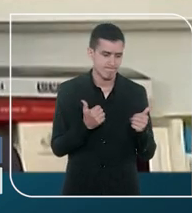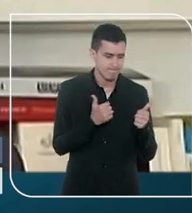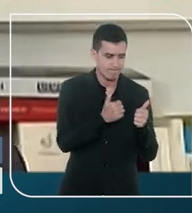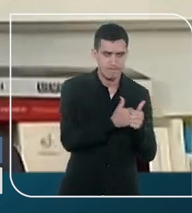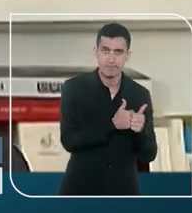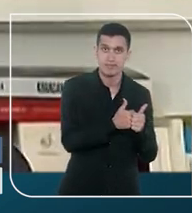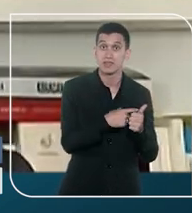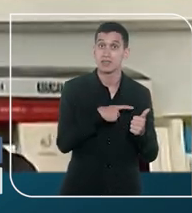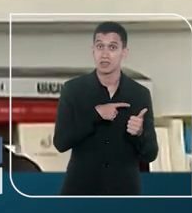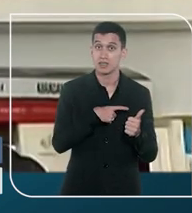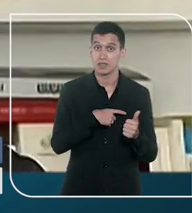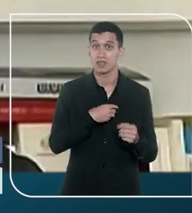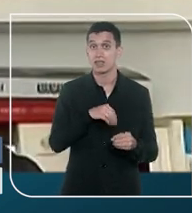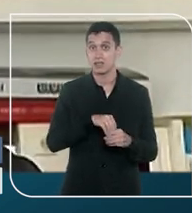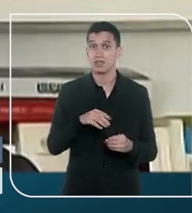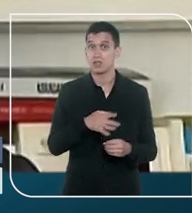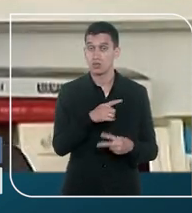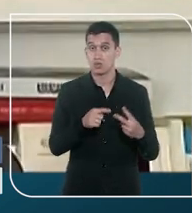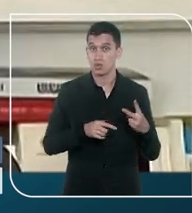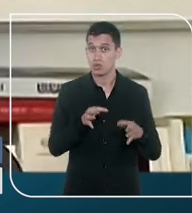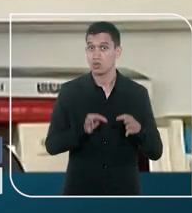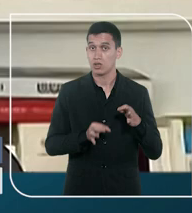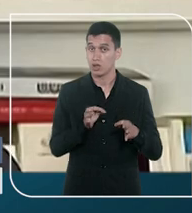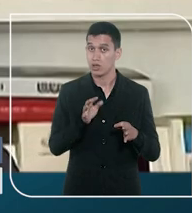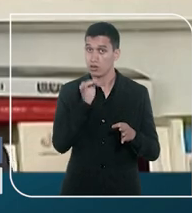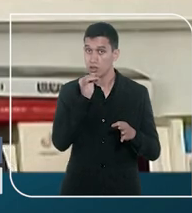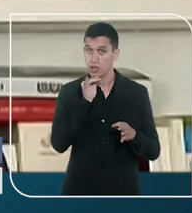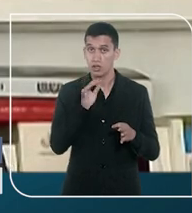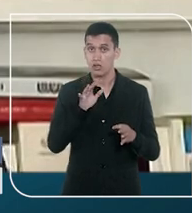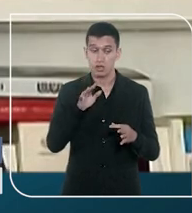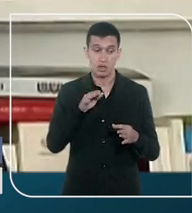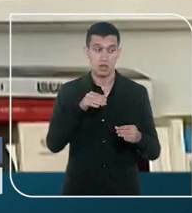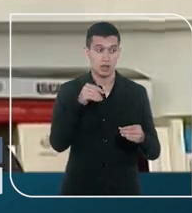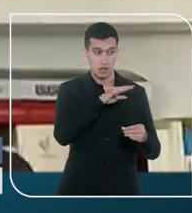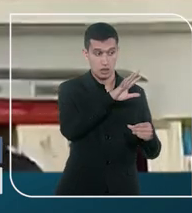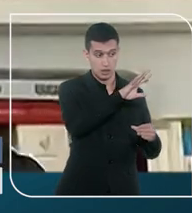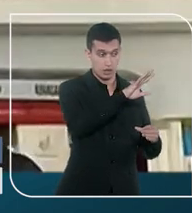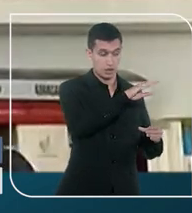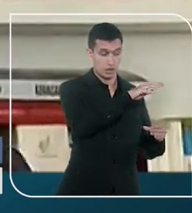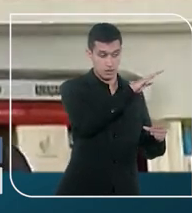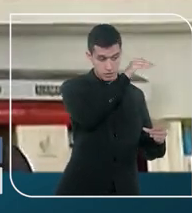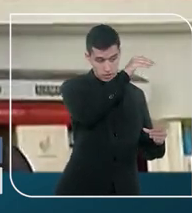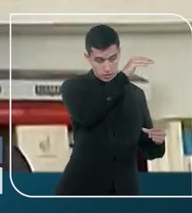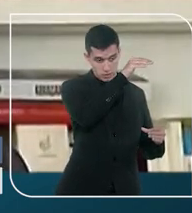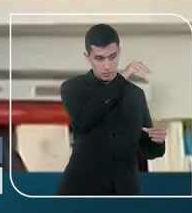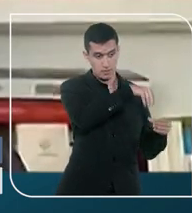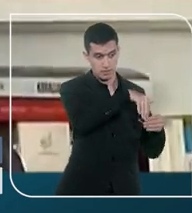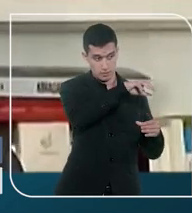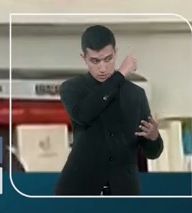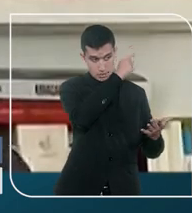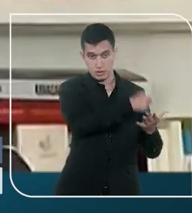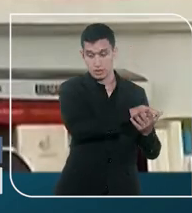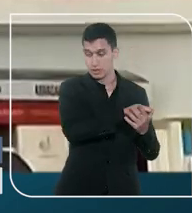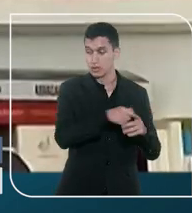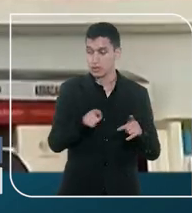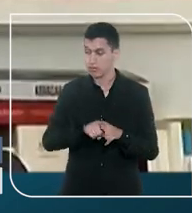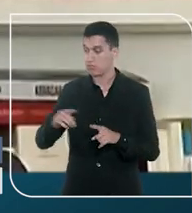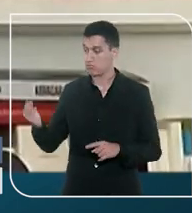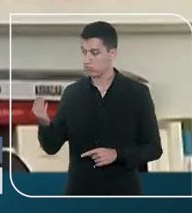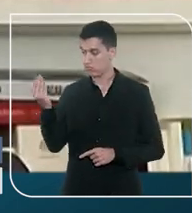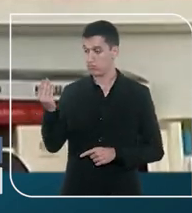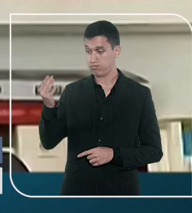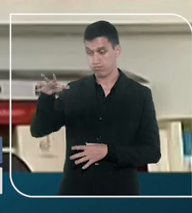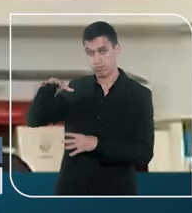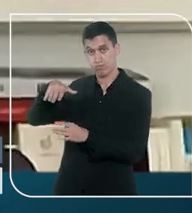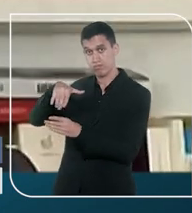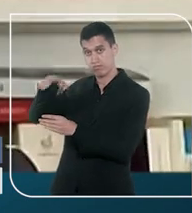proximidade que existe entre esses dois julgados, ou seja, entre o acórdão embargado e o acórdão paradigma, só que com um tratamento